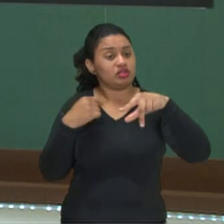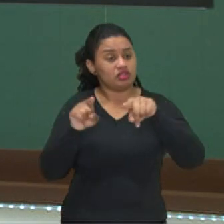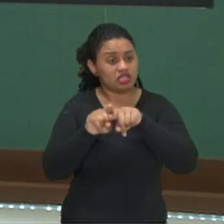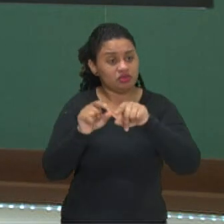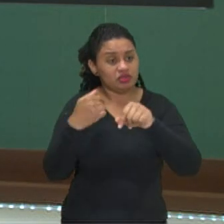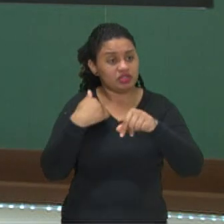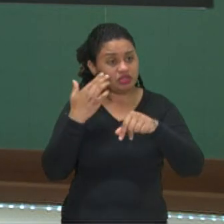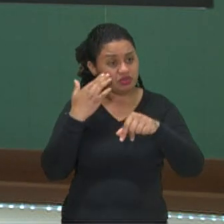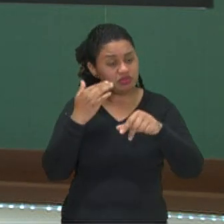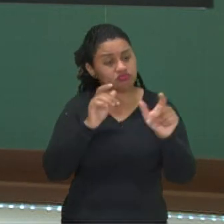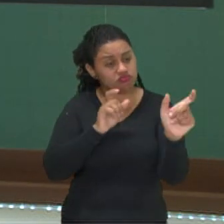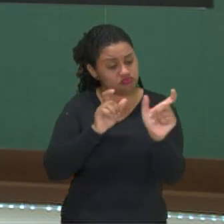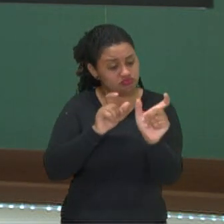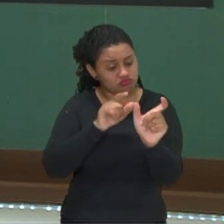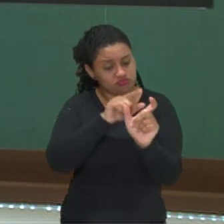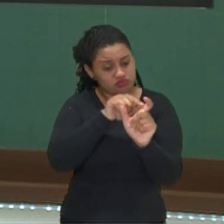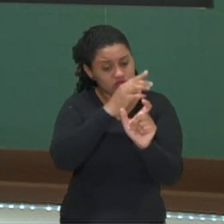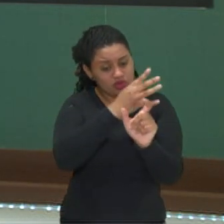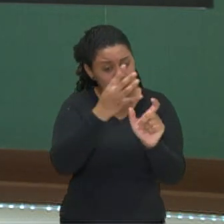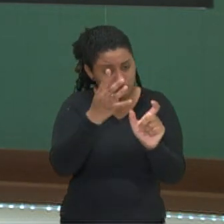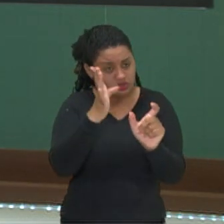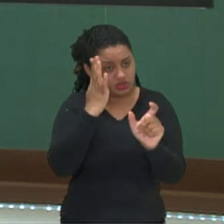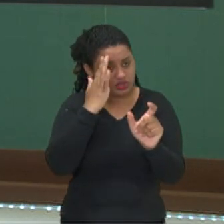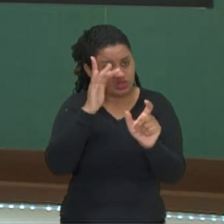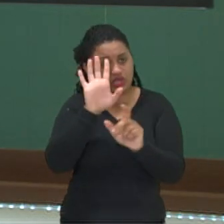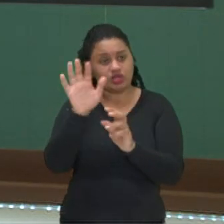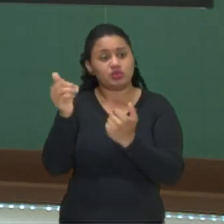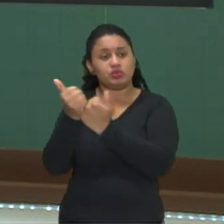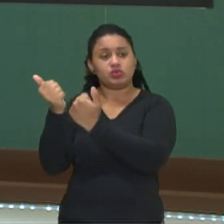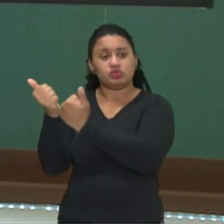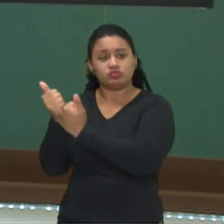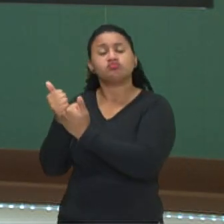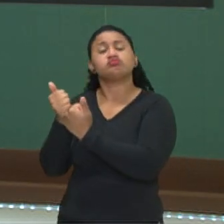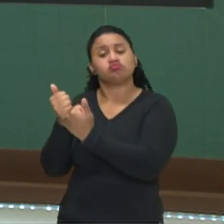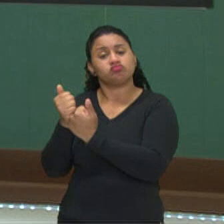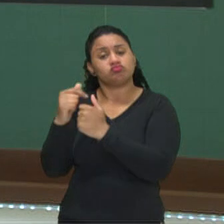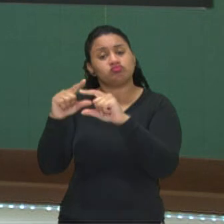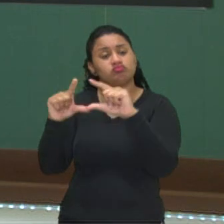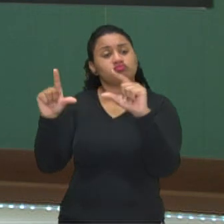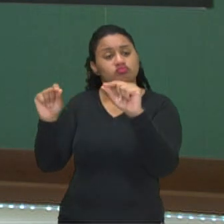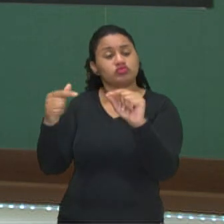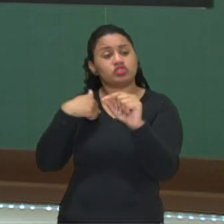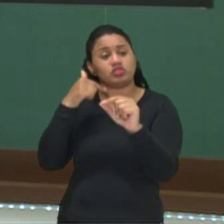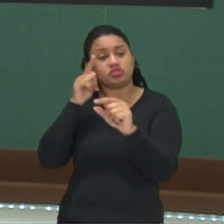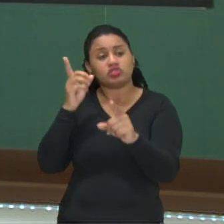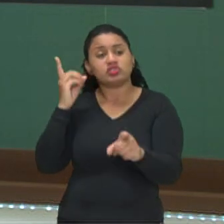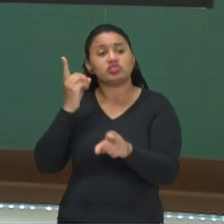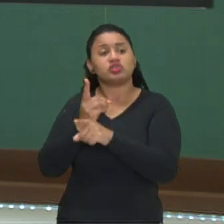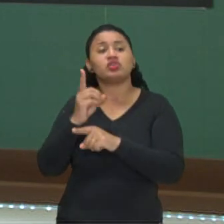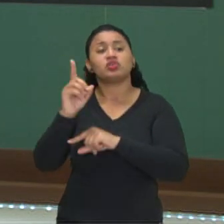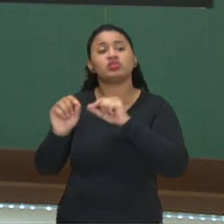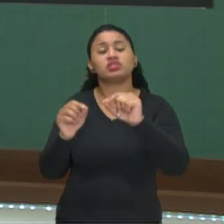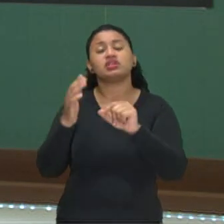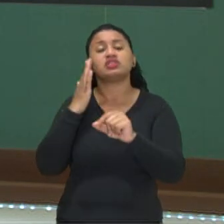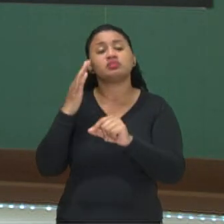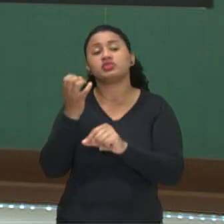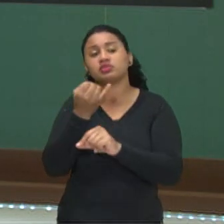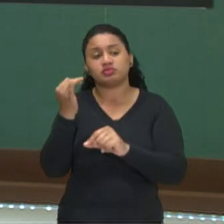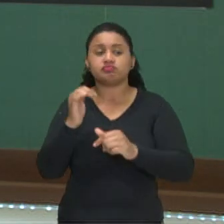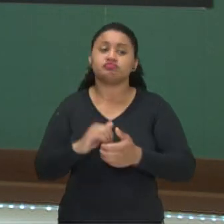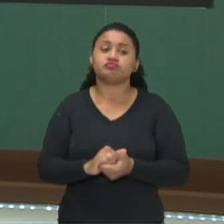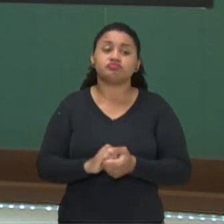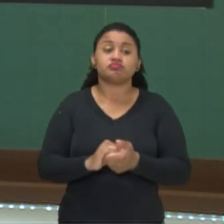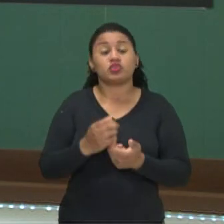também? Não, se eu já tenho esses 2, é só eu substituir aqui na relação de Euler e conseguir descobrir,